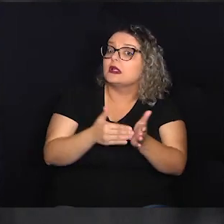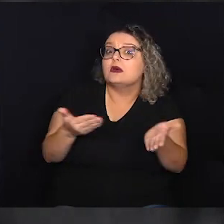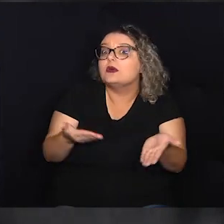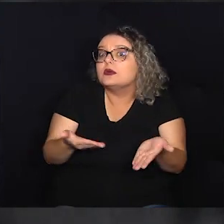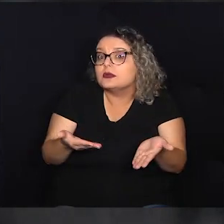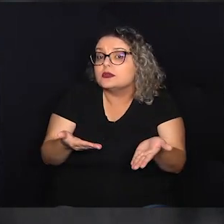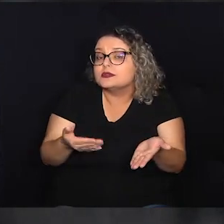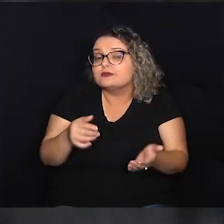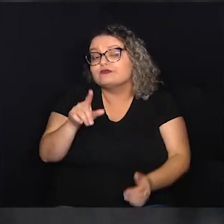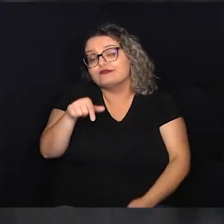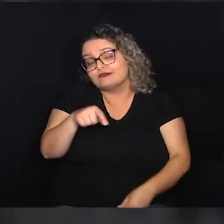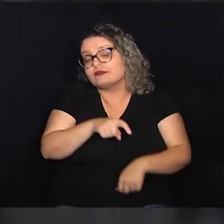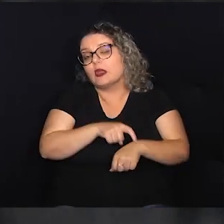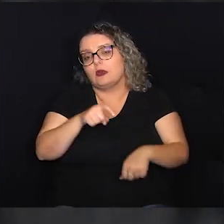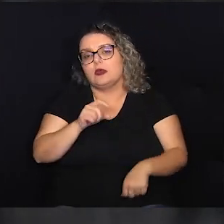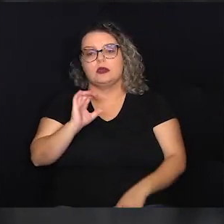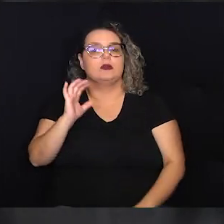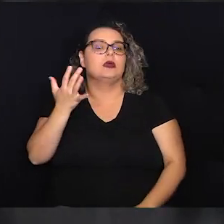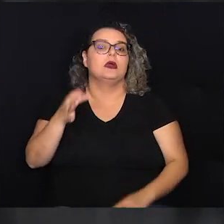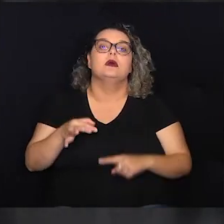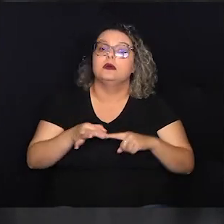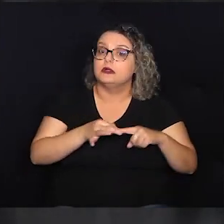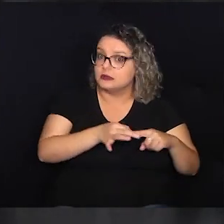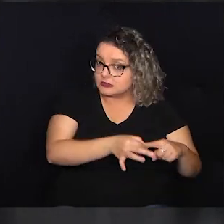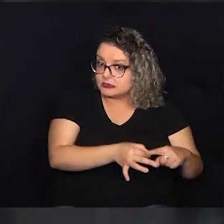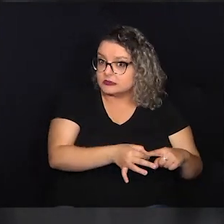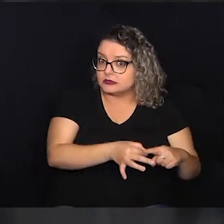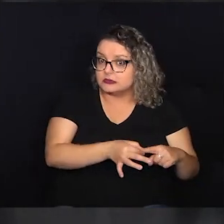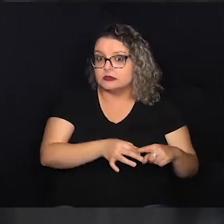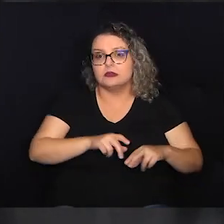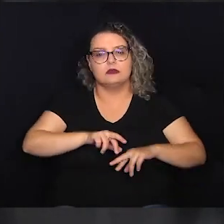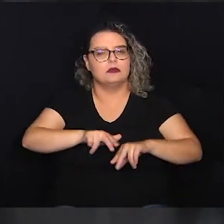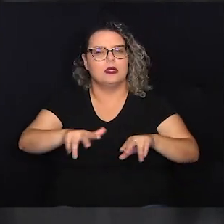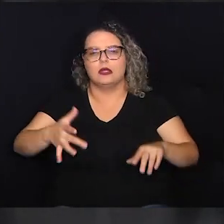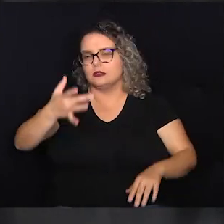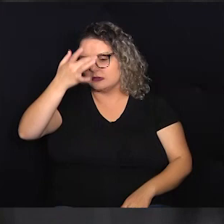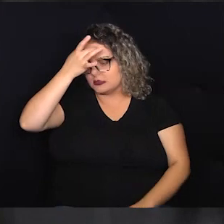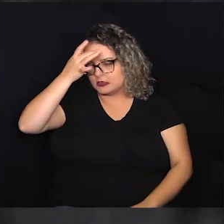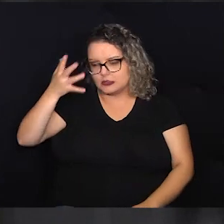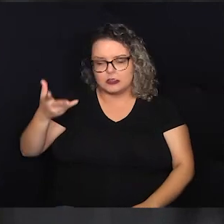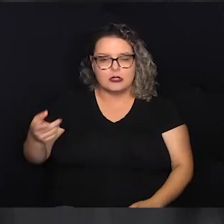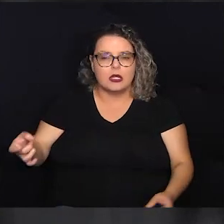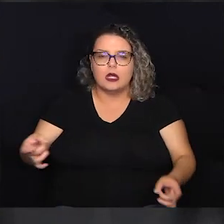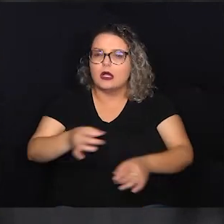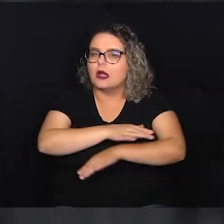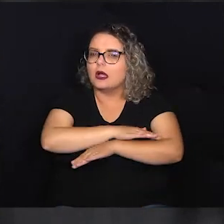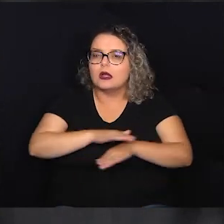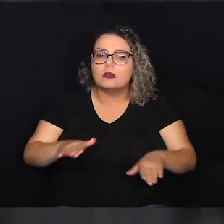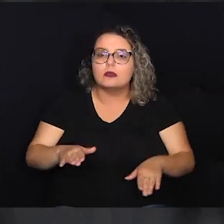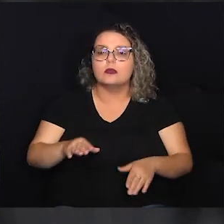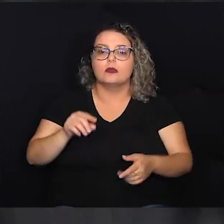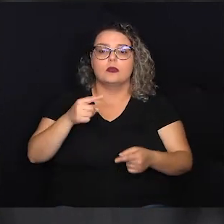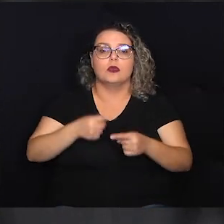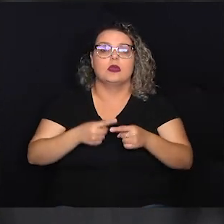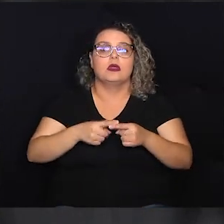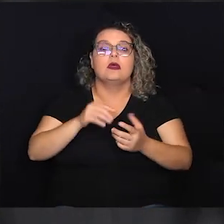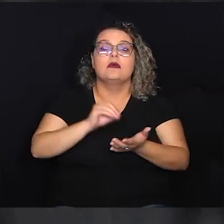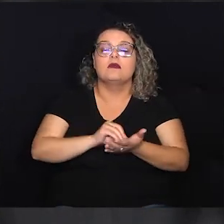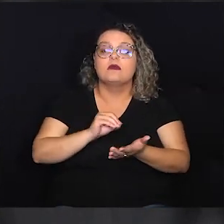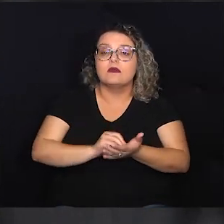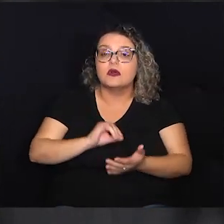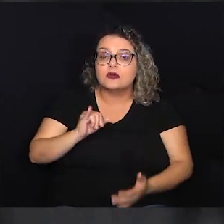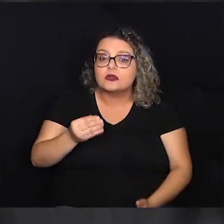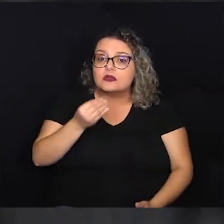com você. E esse contato eu estou esperando até hoje. Então isso é um retrato do que acontece na periferia. Muitos talentos